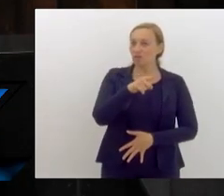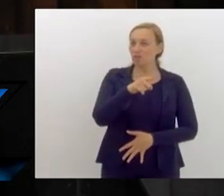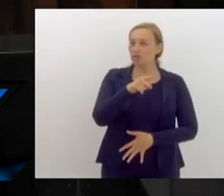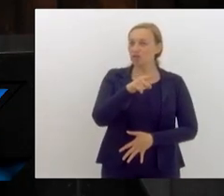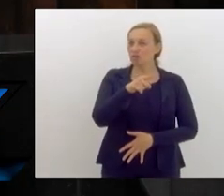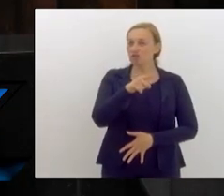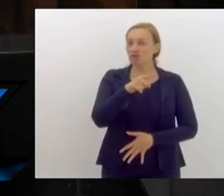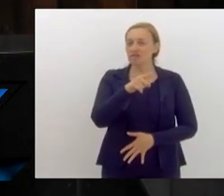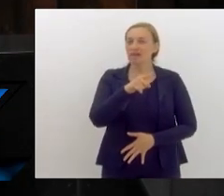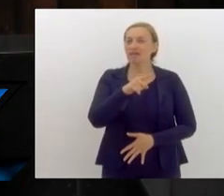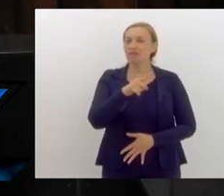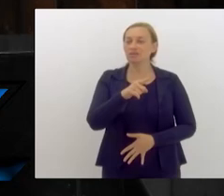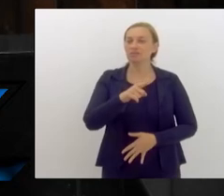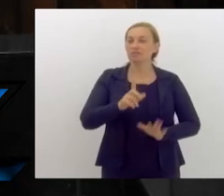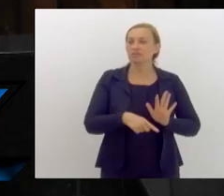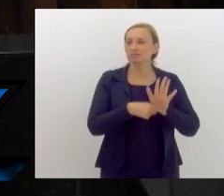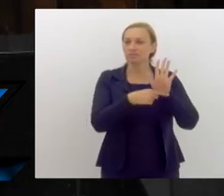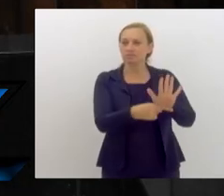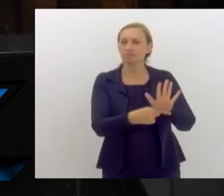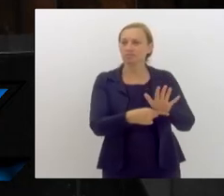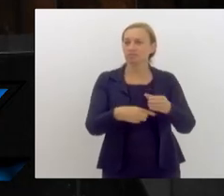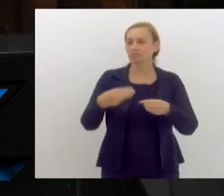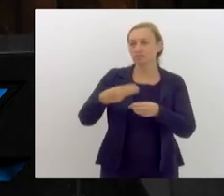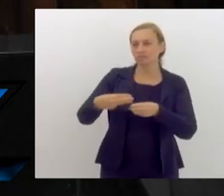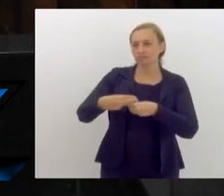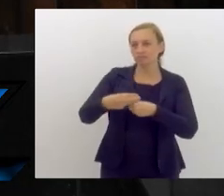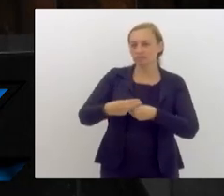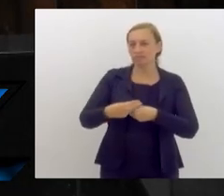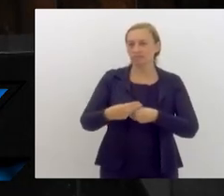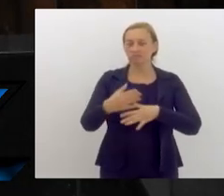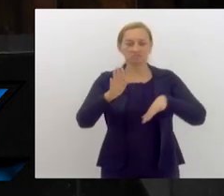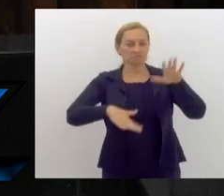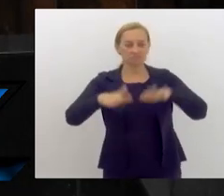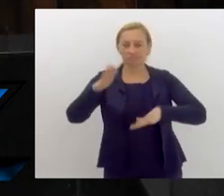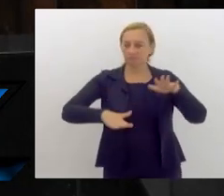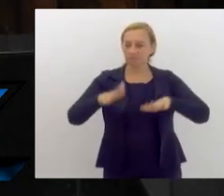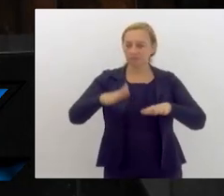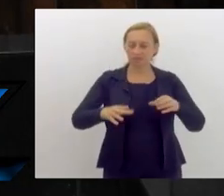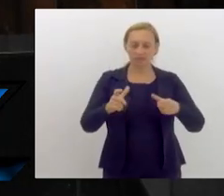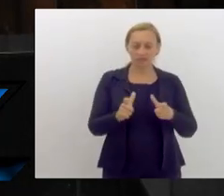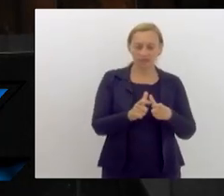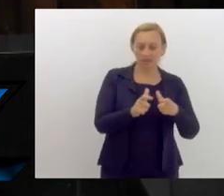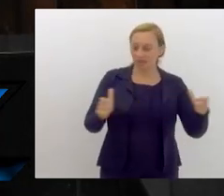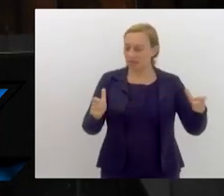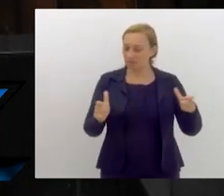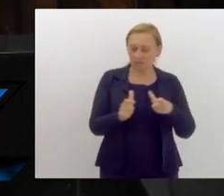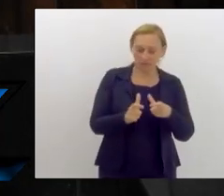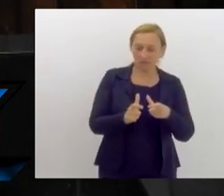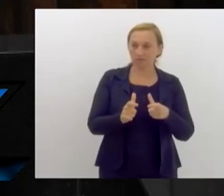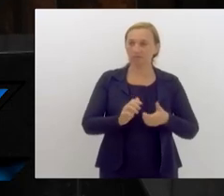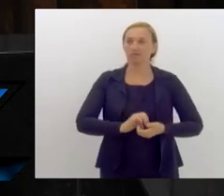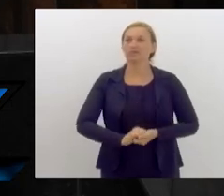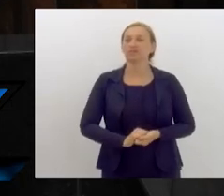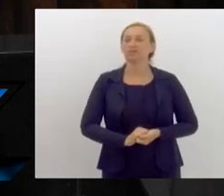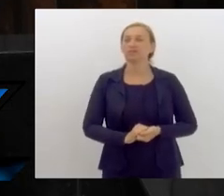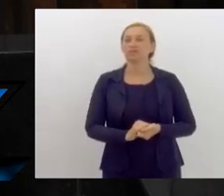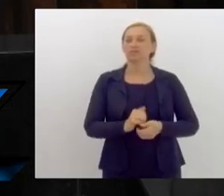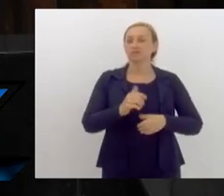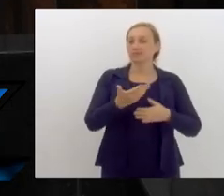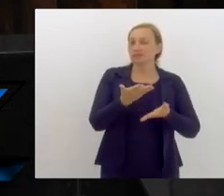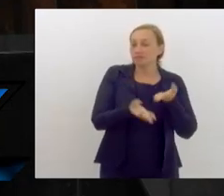ele ajuda os municípios independente do tamanho o menor município tem o mesmo tratamento e carinho